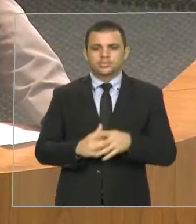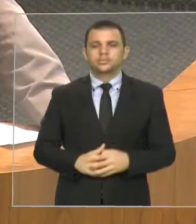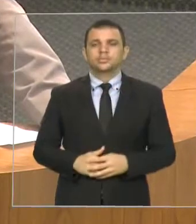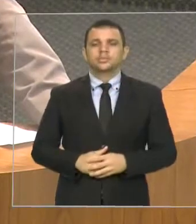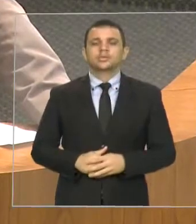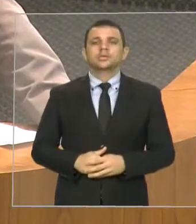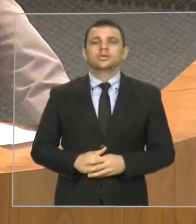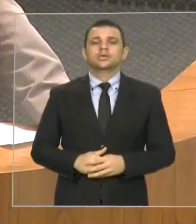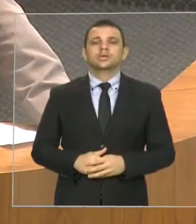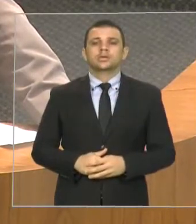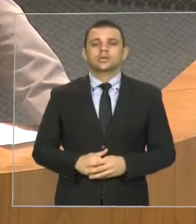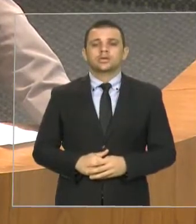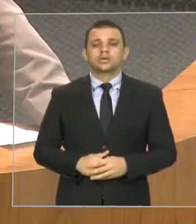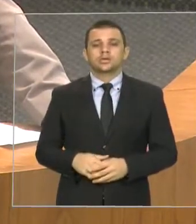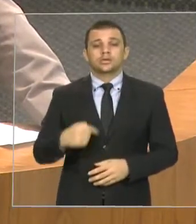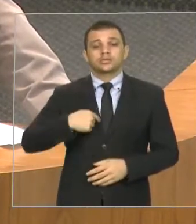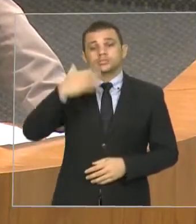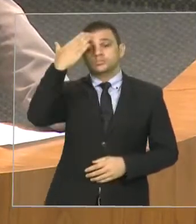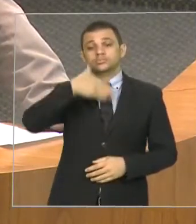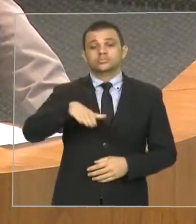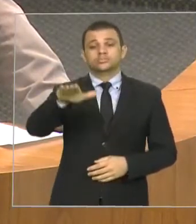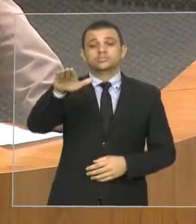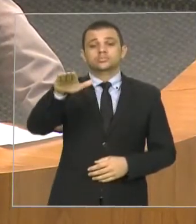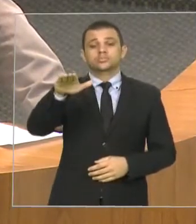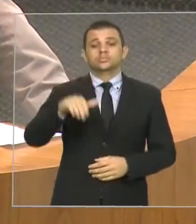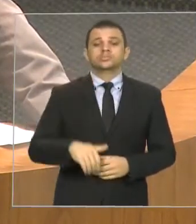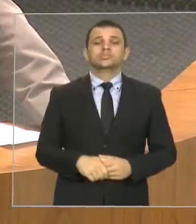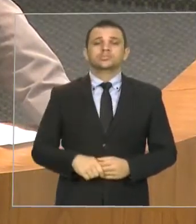nós tivemos, inclusive, um juramento.